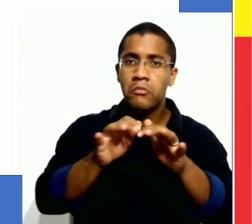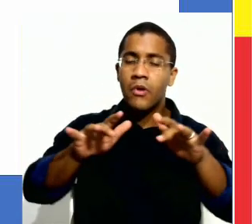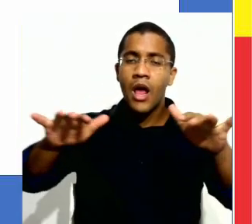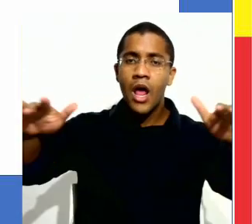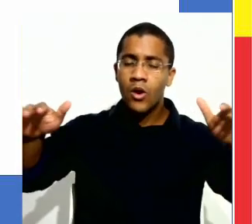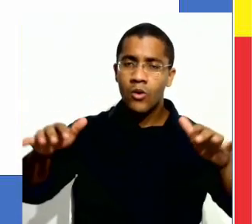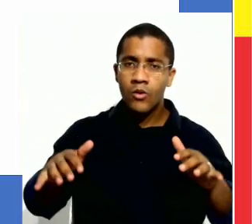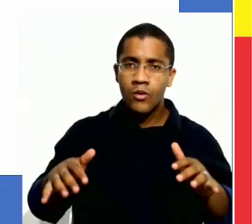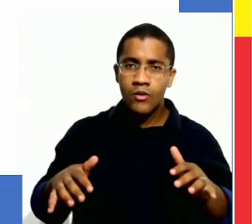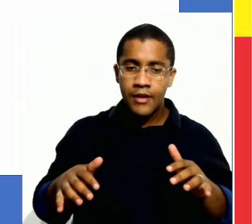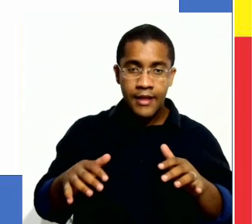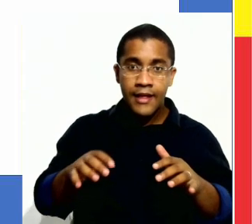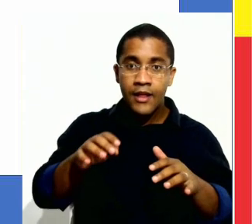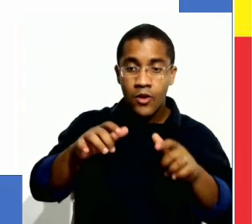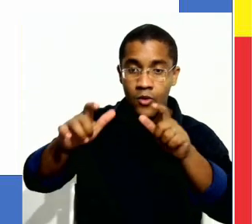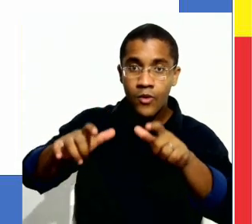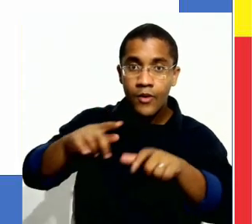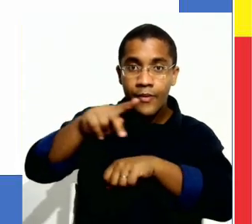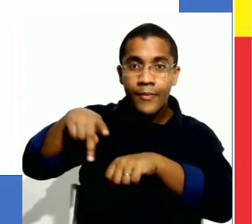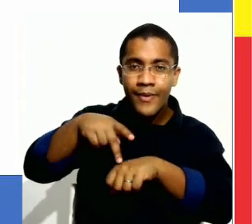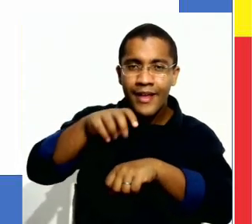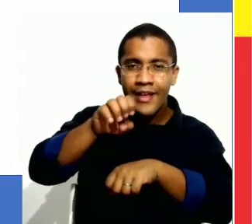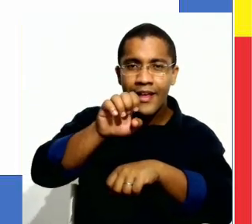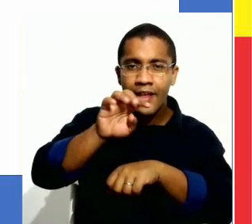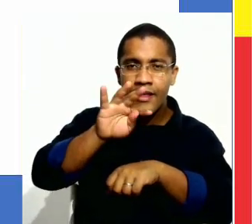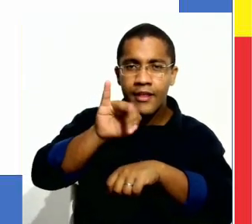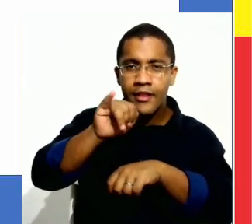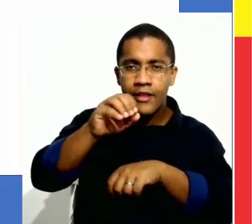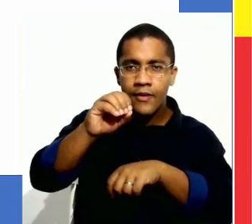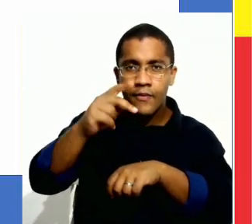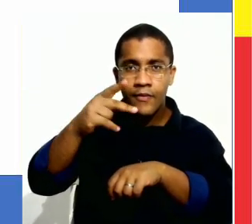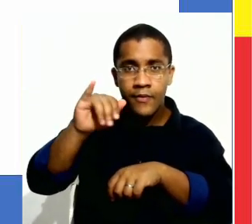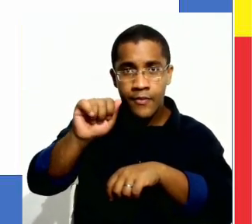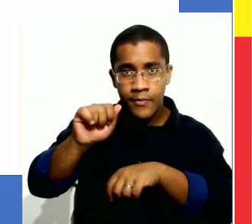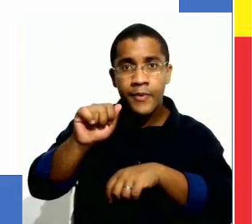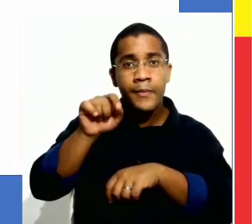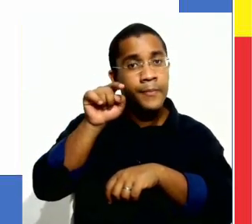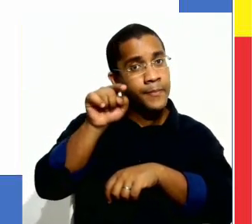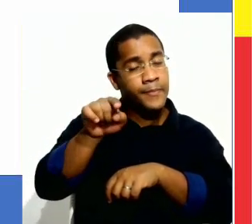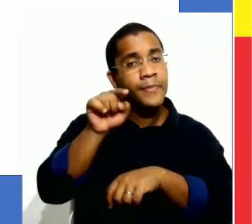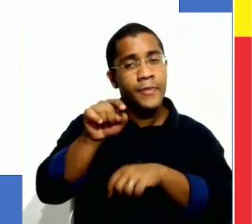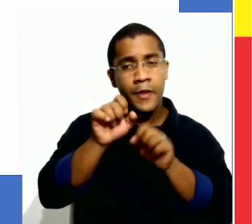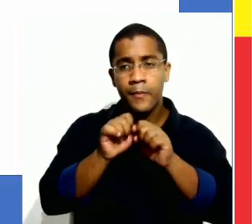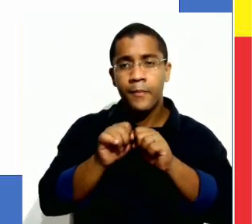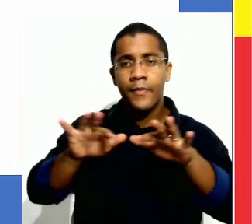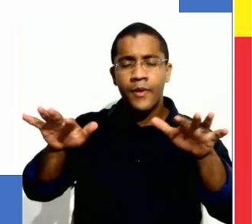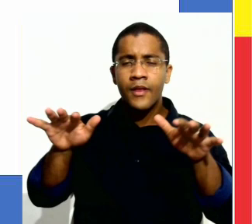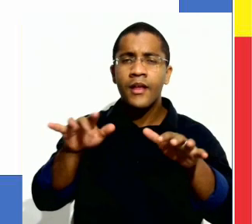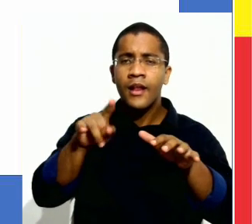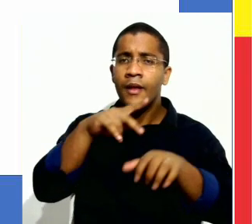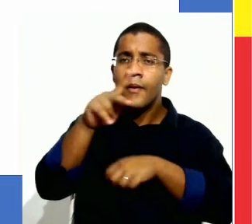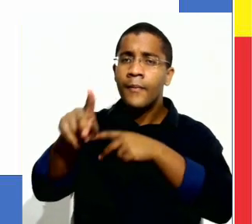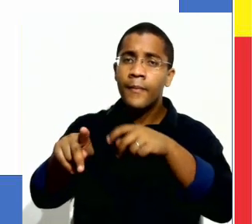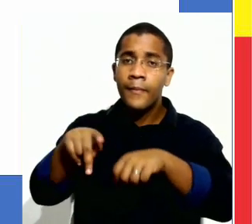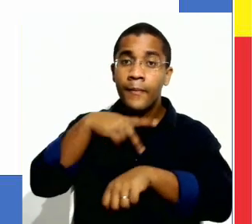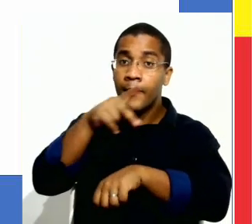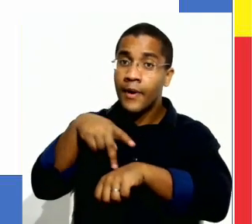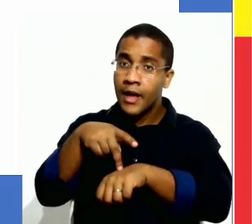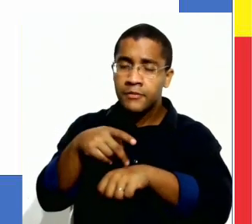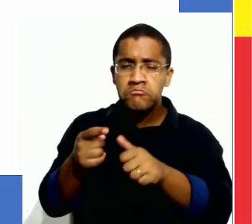Etiópia. Um dos países cristãos, um dos